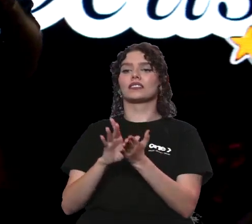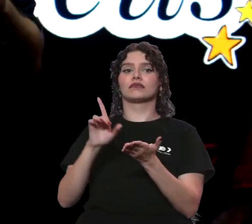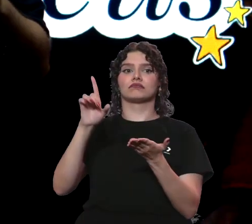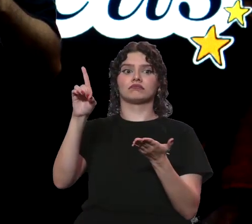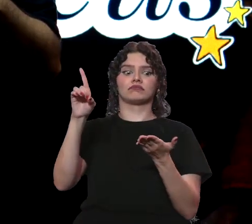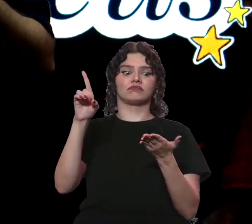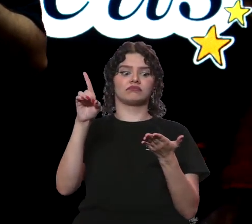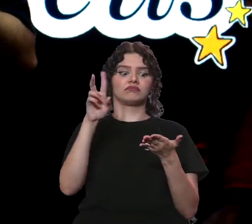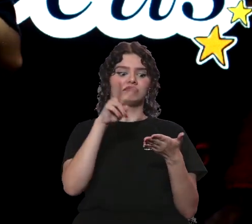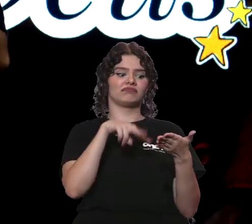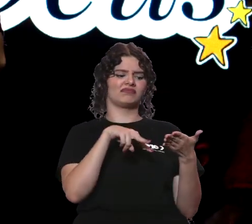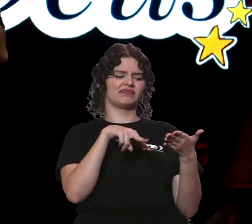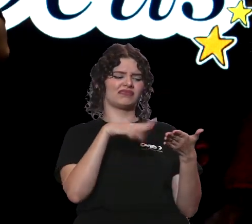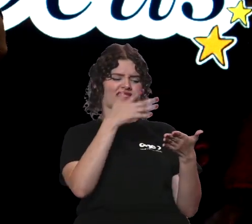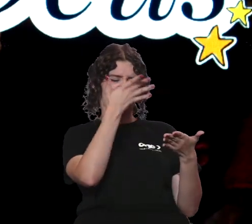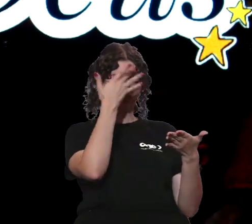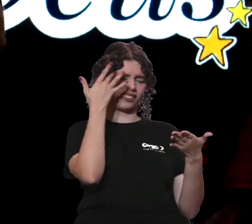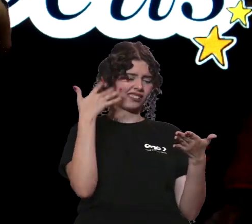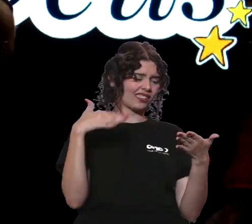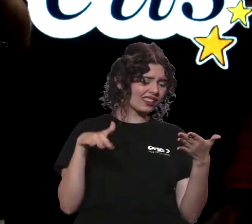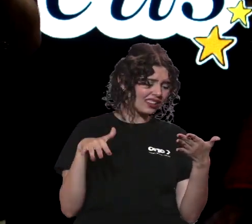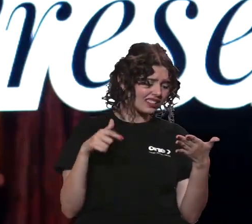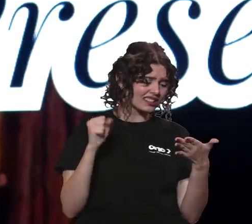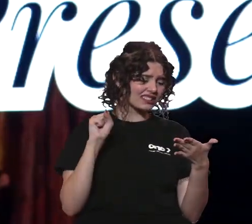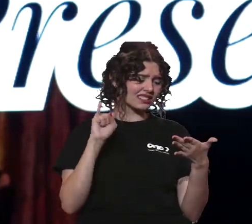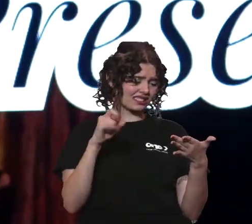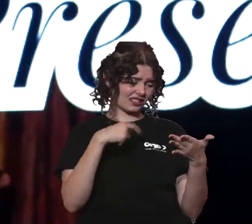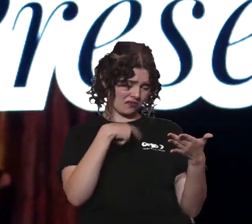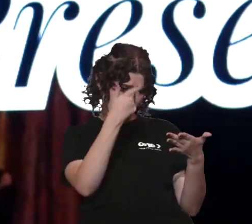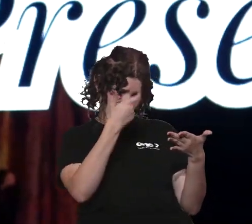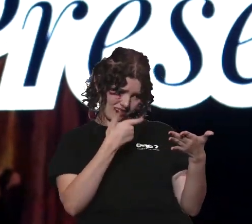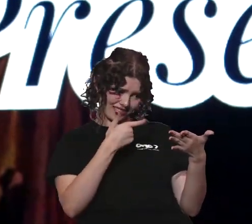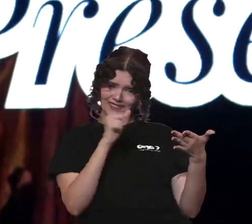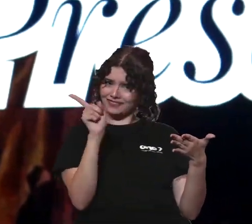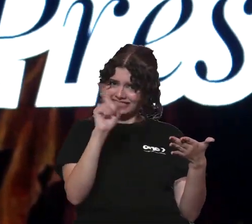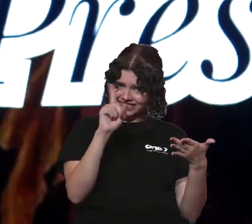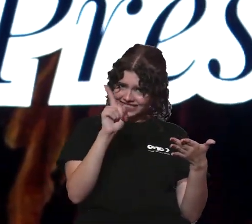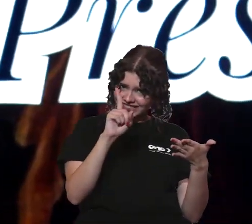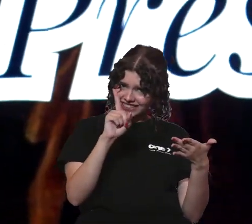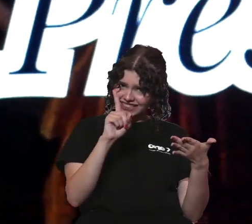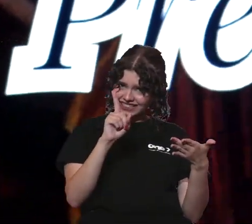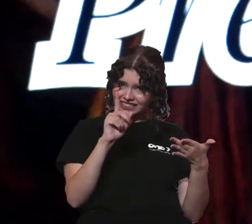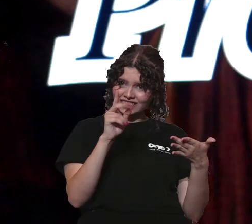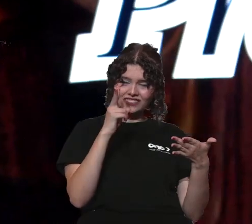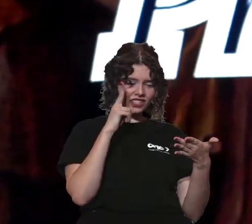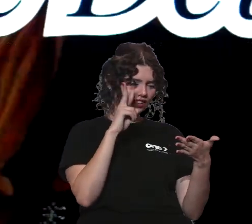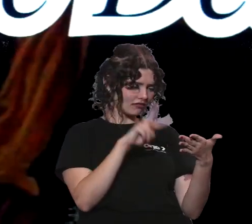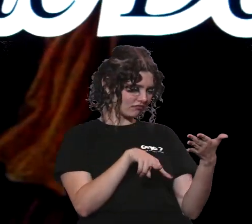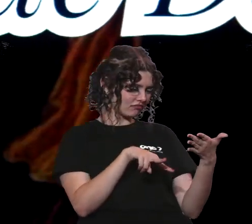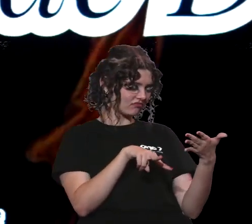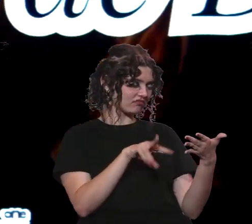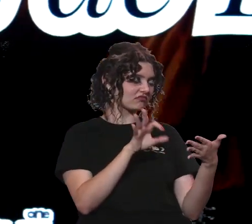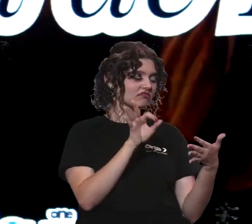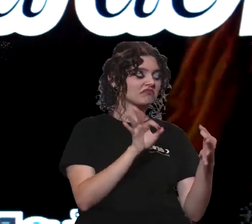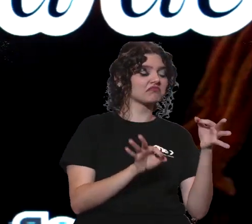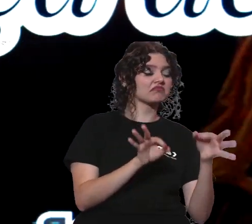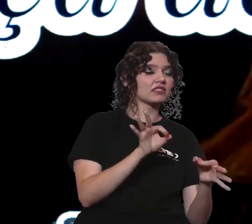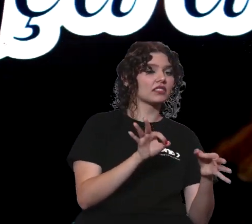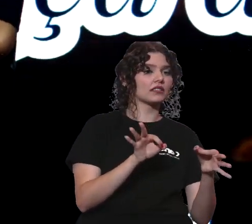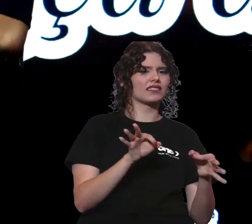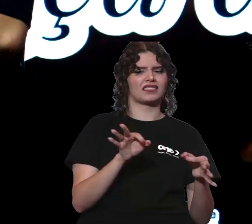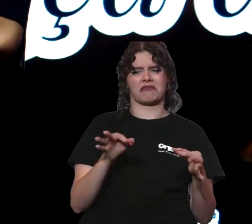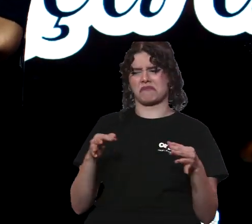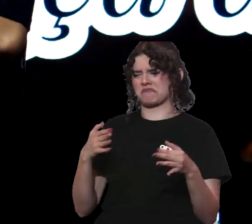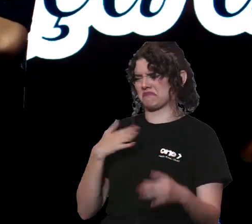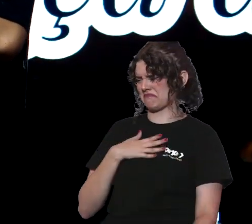fala, nossa, que pessoa nada a ver, se eu estivesse no lugar dela, eu não teria feito isso. Você já leu a Bíblia assim? Você vê lá o povo de Israel no deserto e fala,